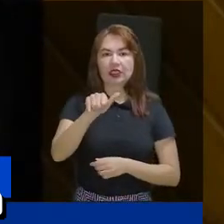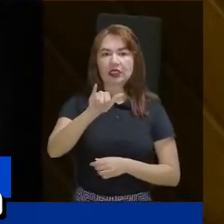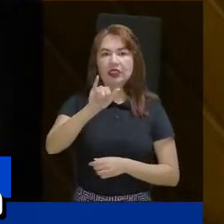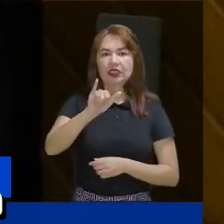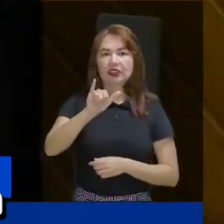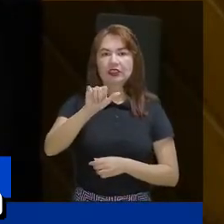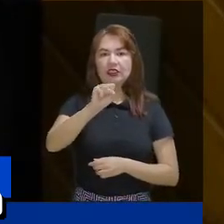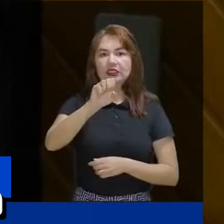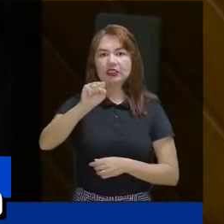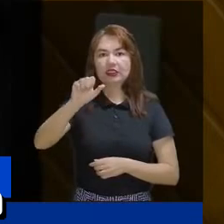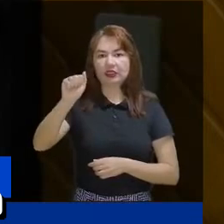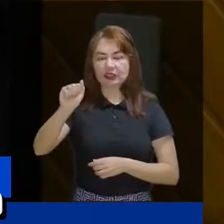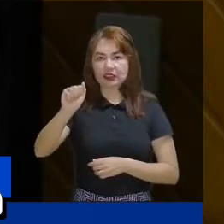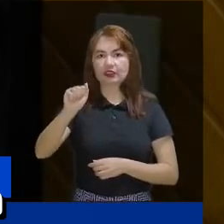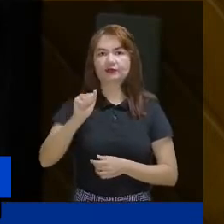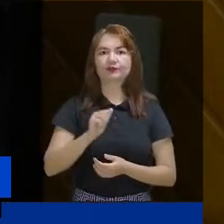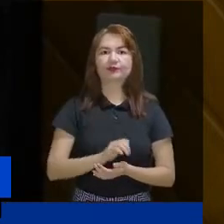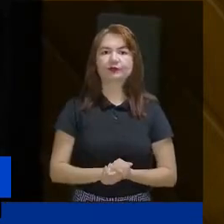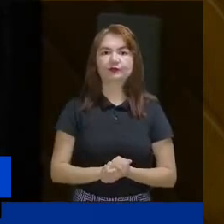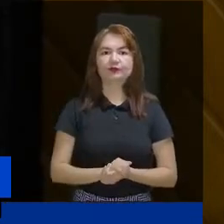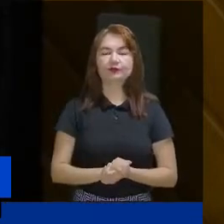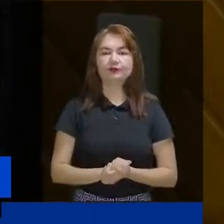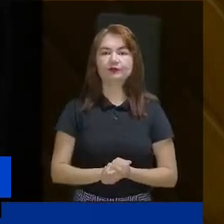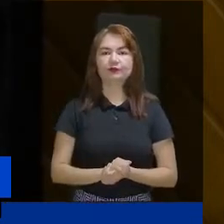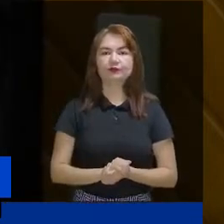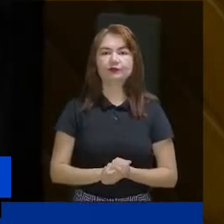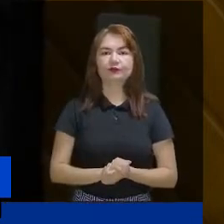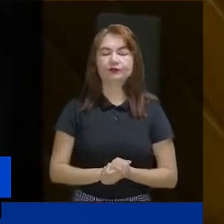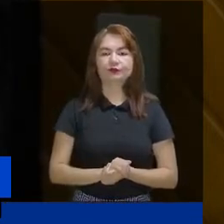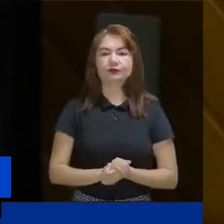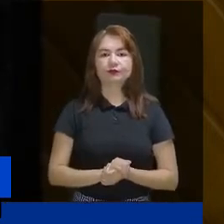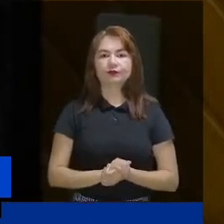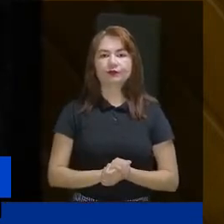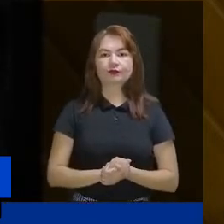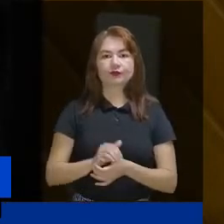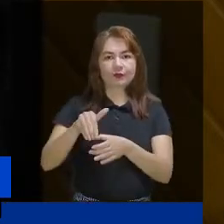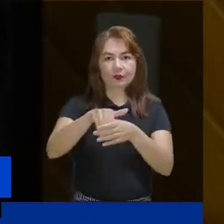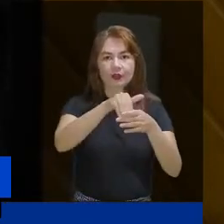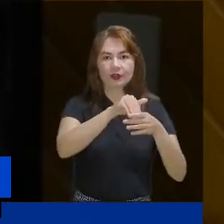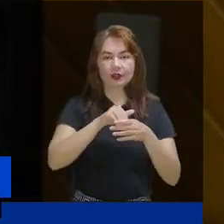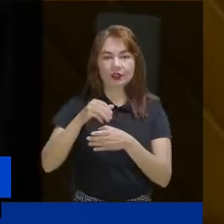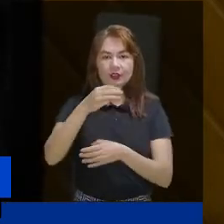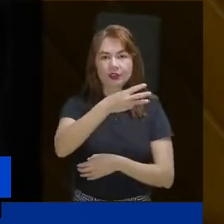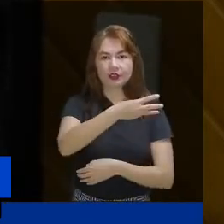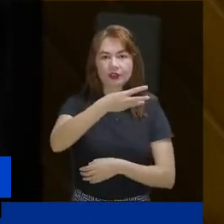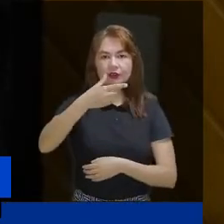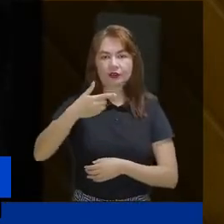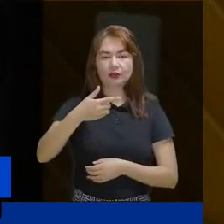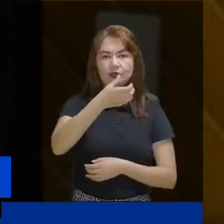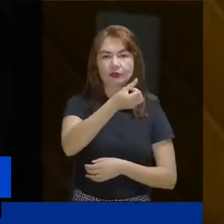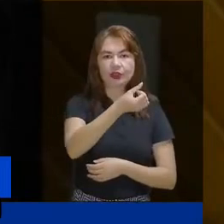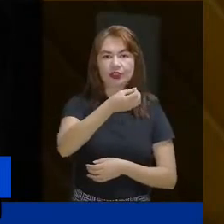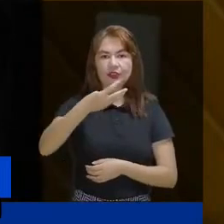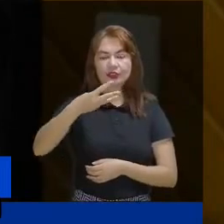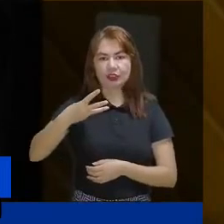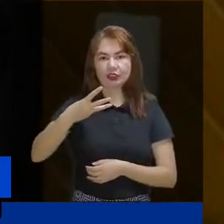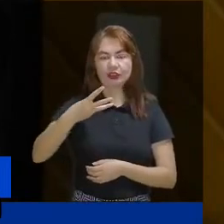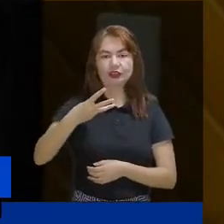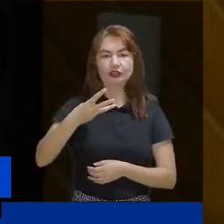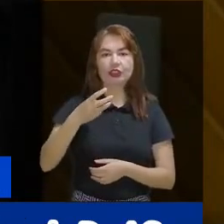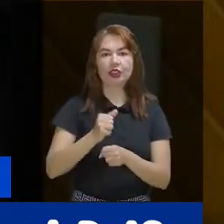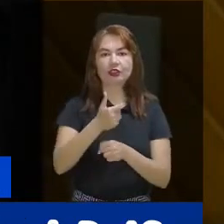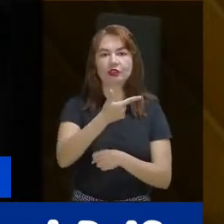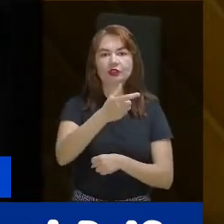Cadena Furlan, em face do acordo 8263 de 2023, que julgou improcedente a